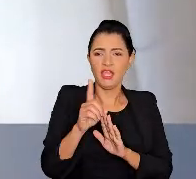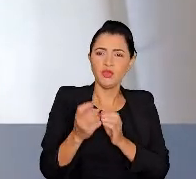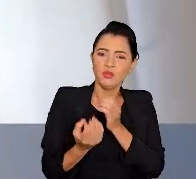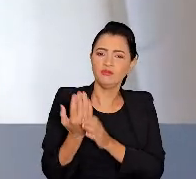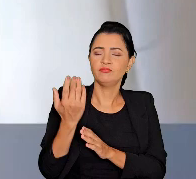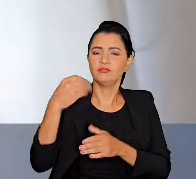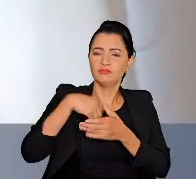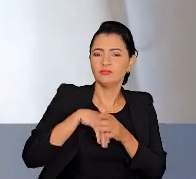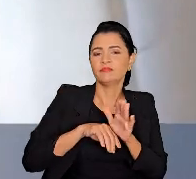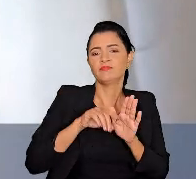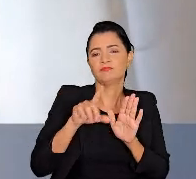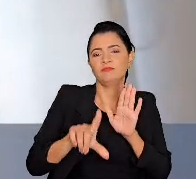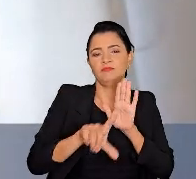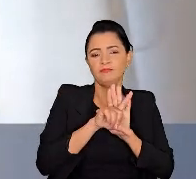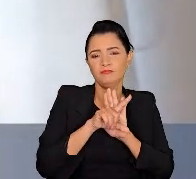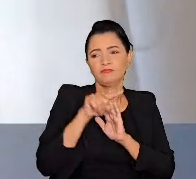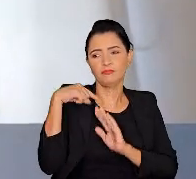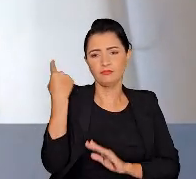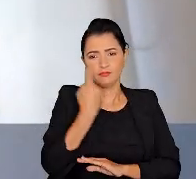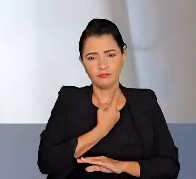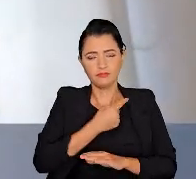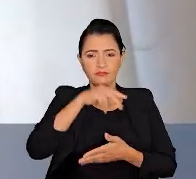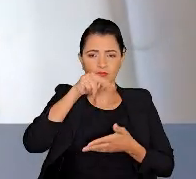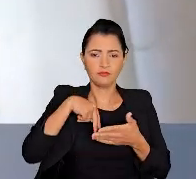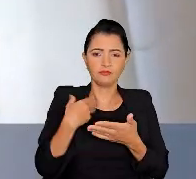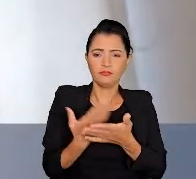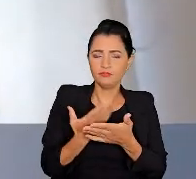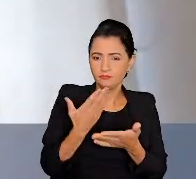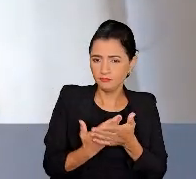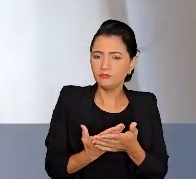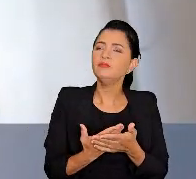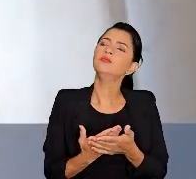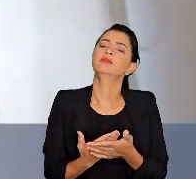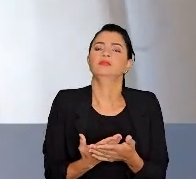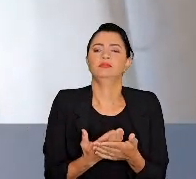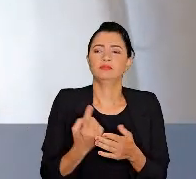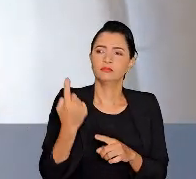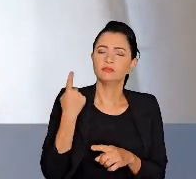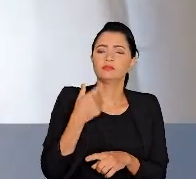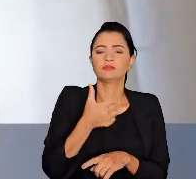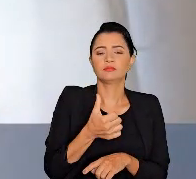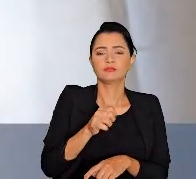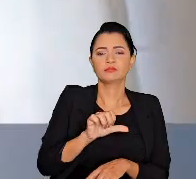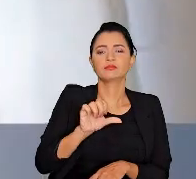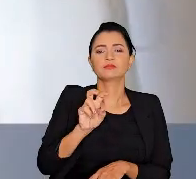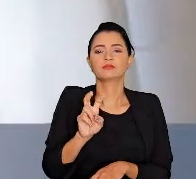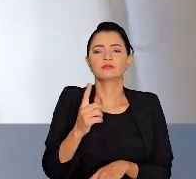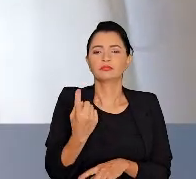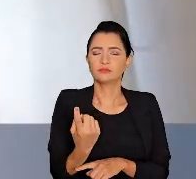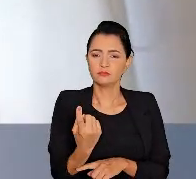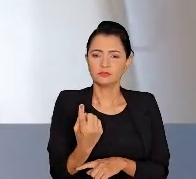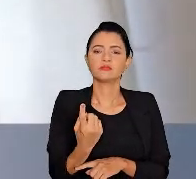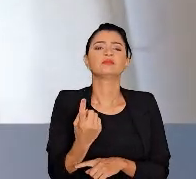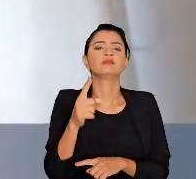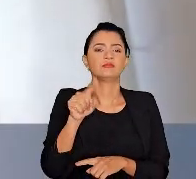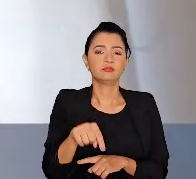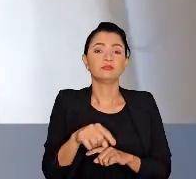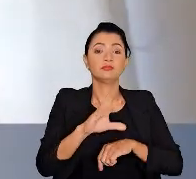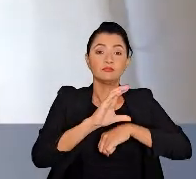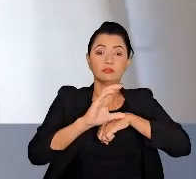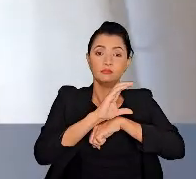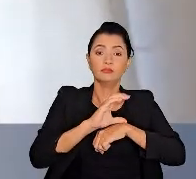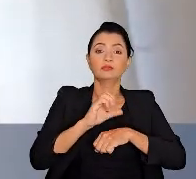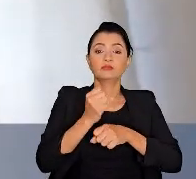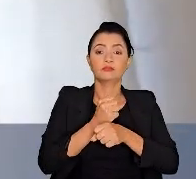da Lei Afonso Arinos, Lei 1390, de 1951, a Constituição de 88,